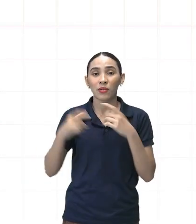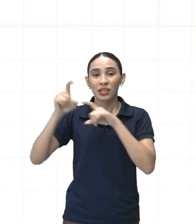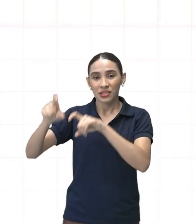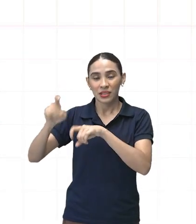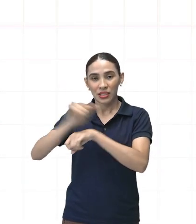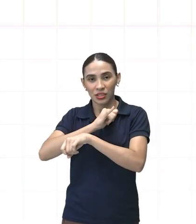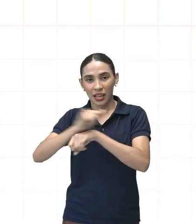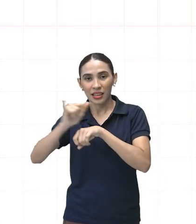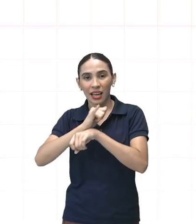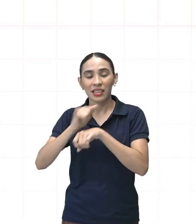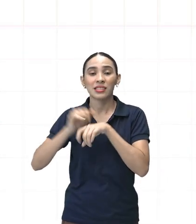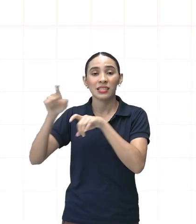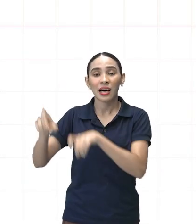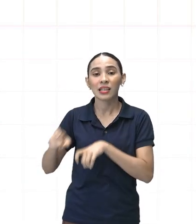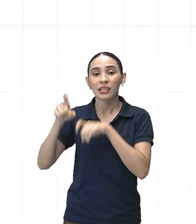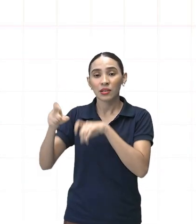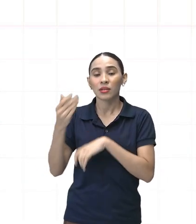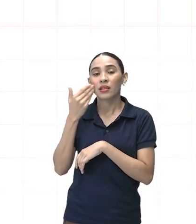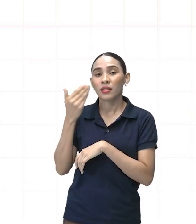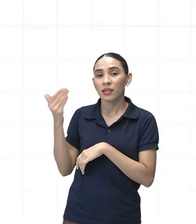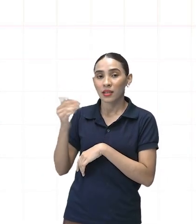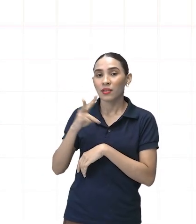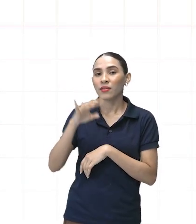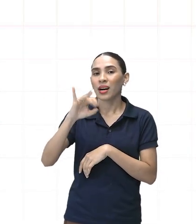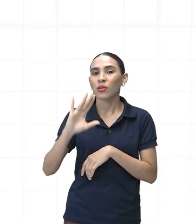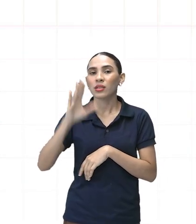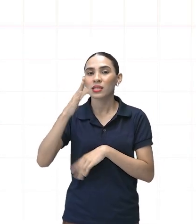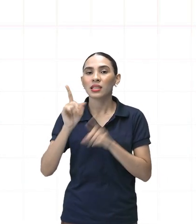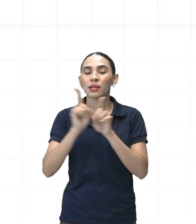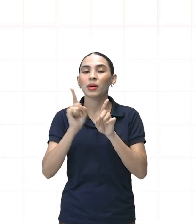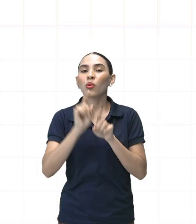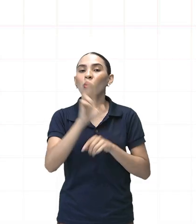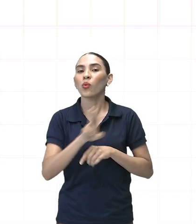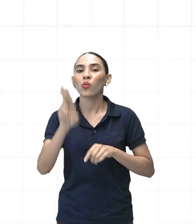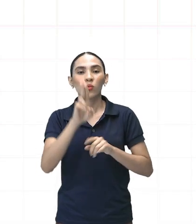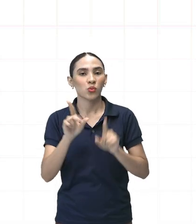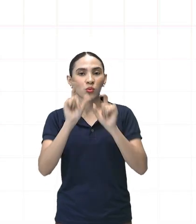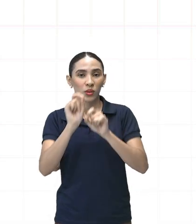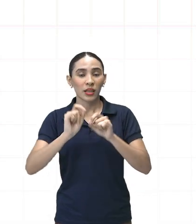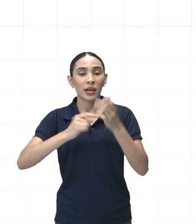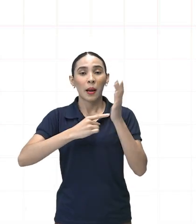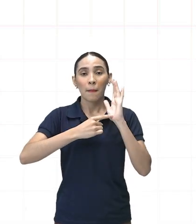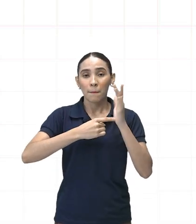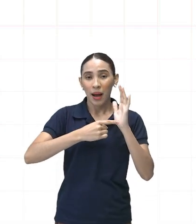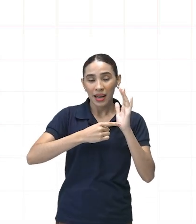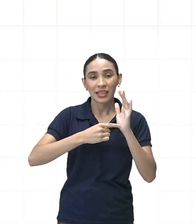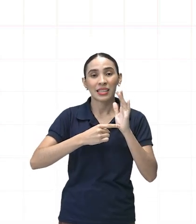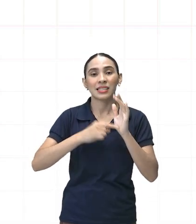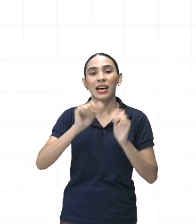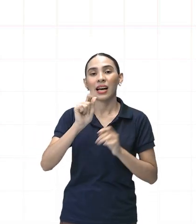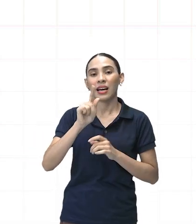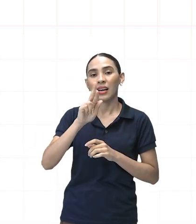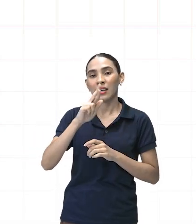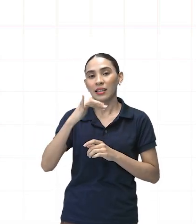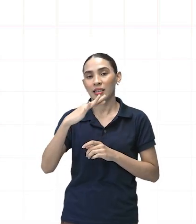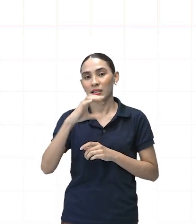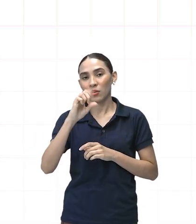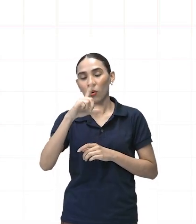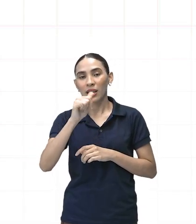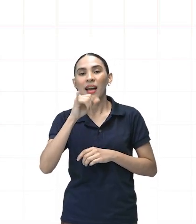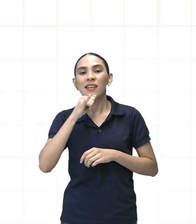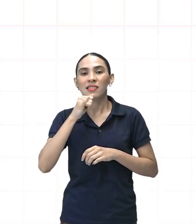mecanização agrícola, gente, vai ocorrer com a introdução de máquinas agrícolas, como